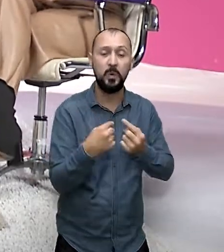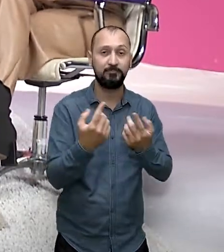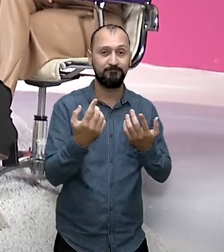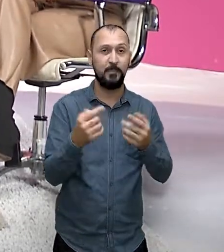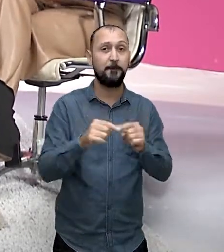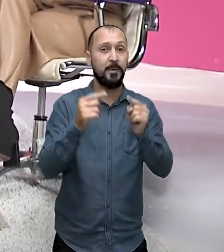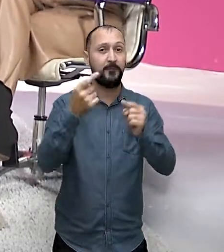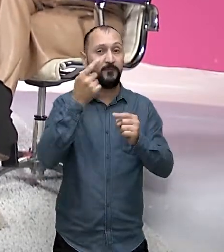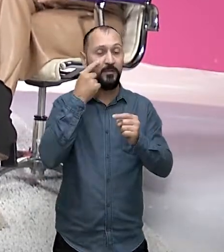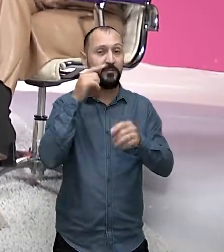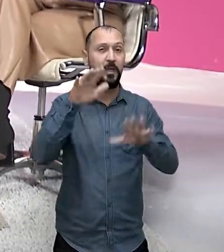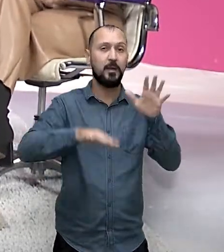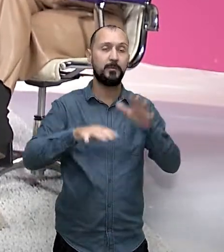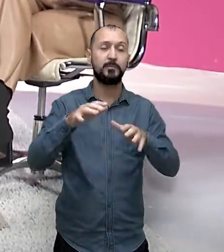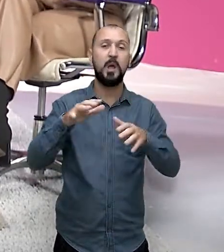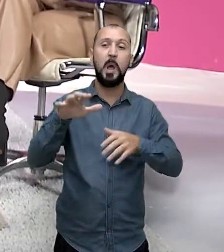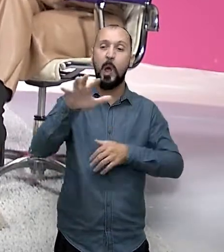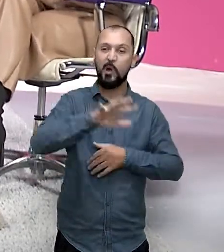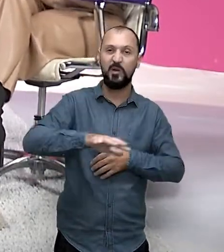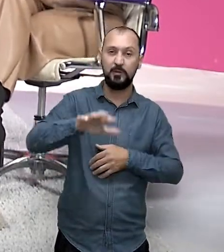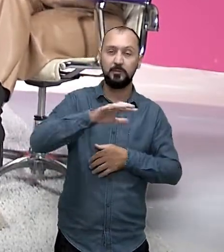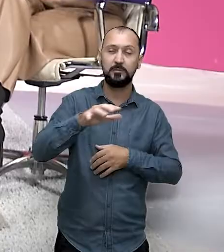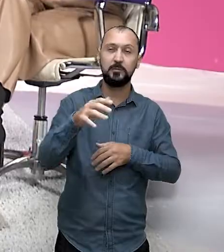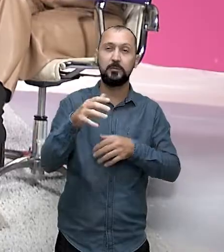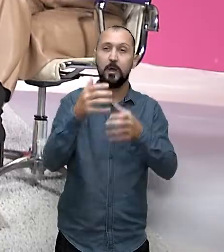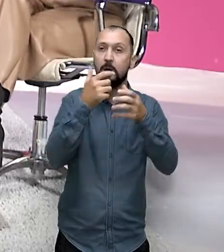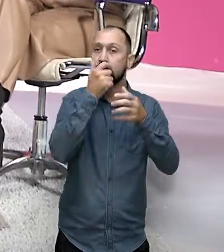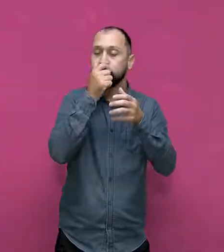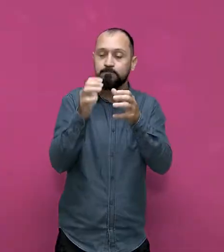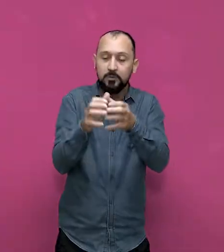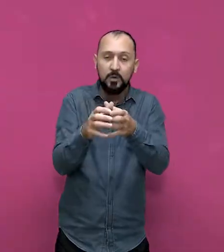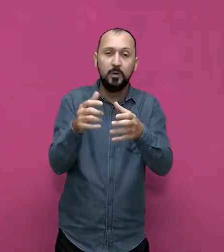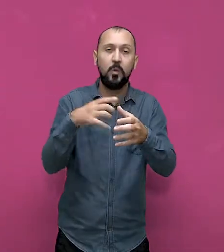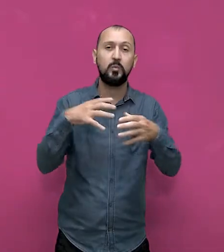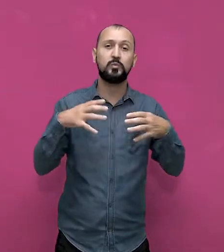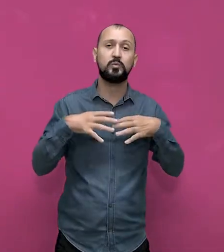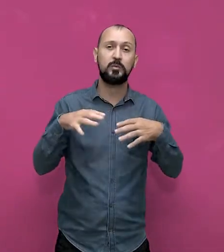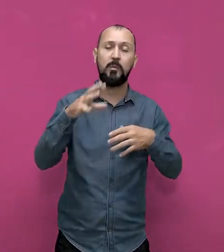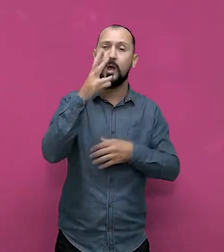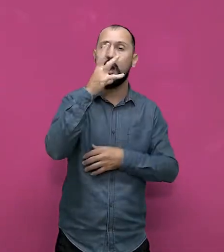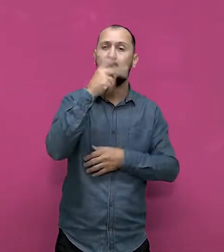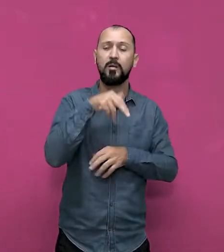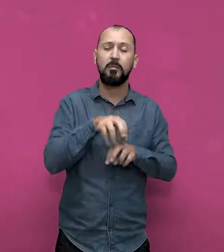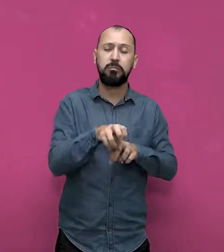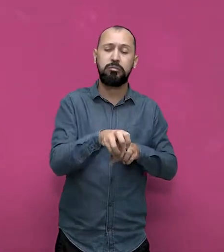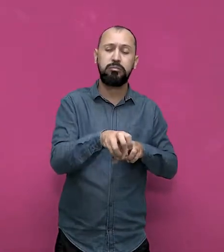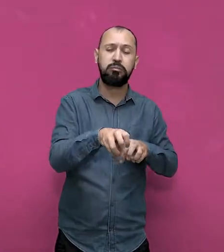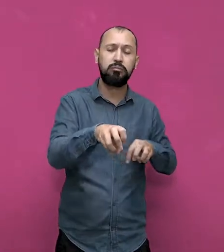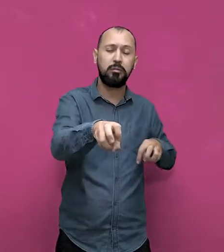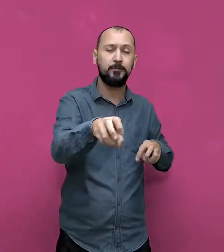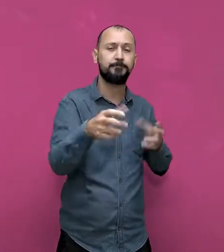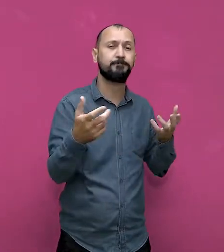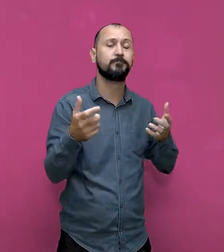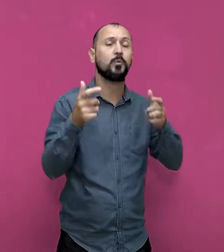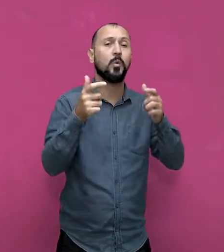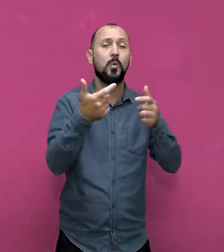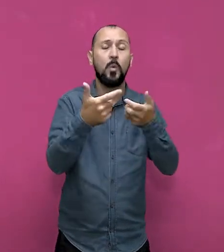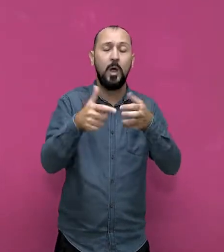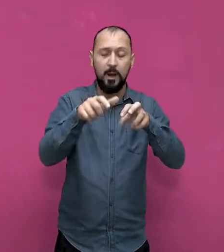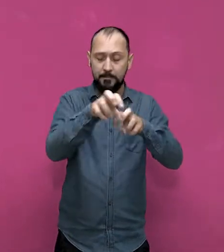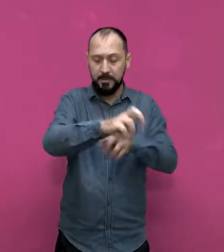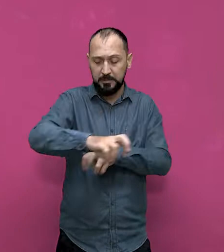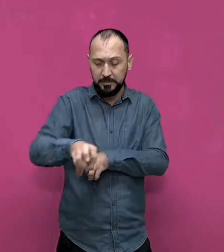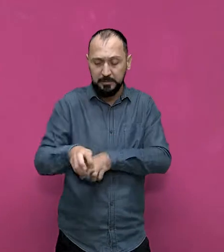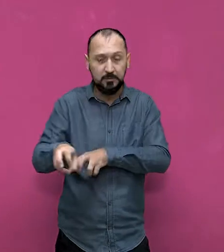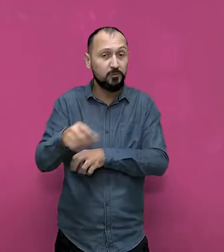por outro lado, a gente já começa a perceber, principalmente em regiões mais adensadas, como é o centro, uma demora maior, porque você já não tem local